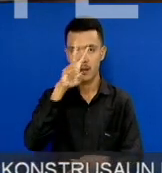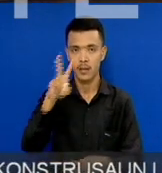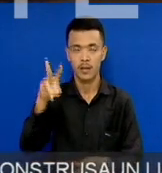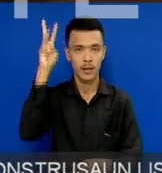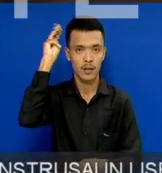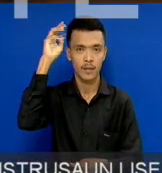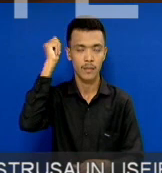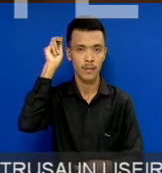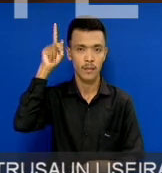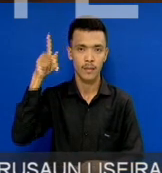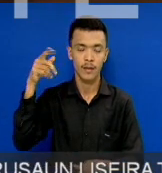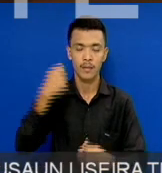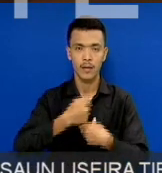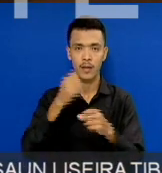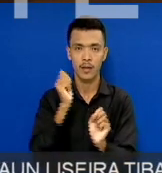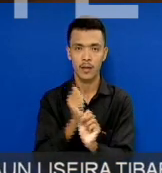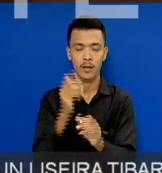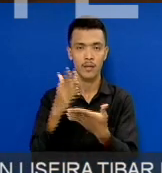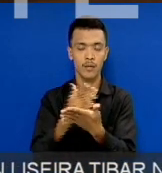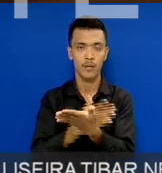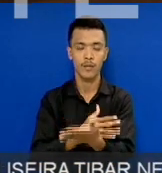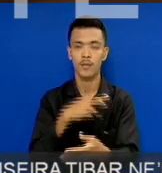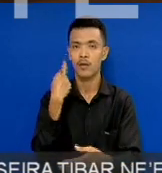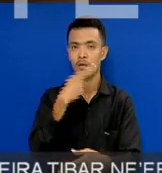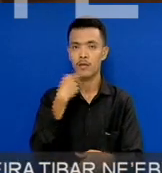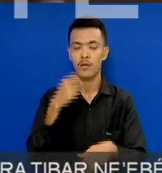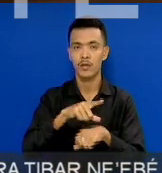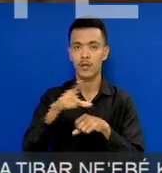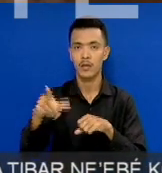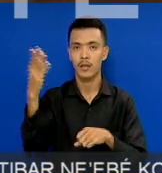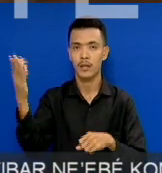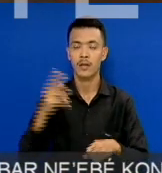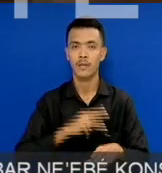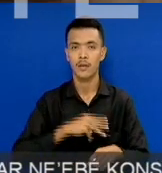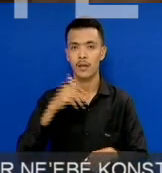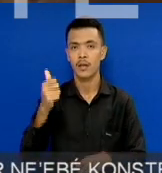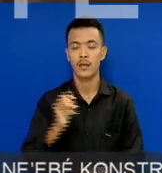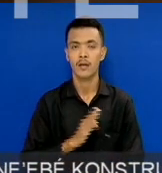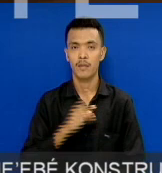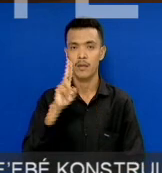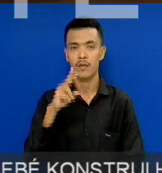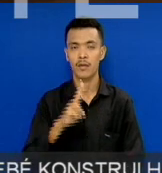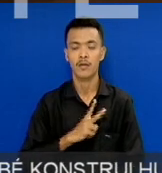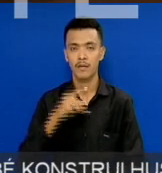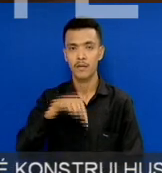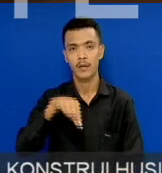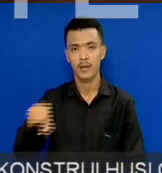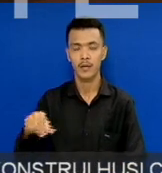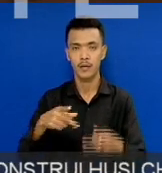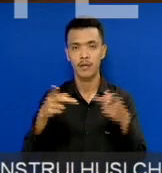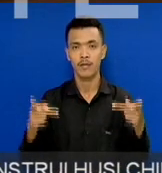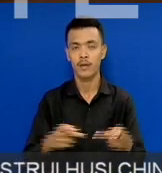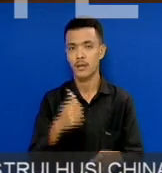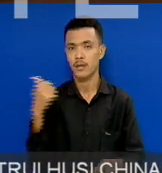Ministério da Agricultura halo se promove FOS local e Maliana e Baucau e de que não é fato em selo. Então,